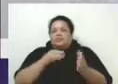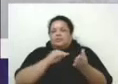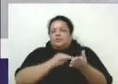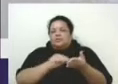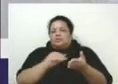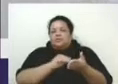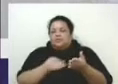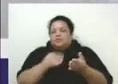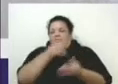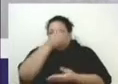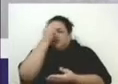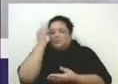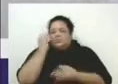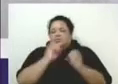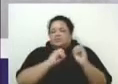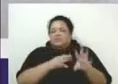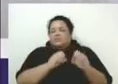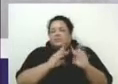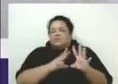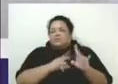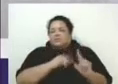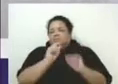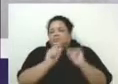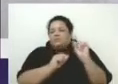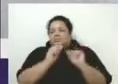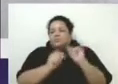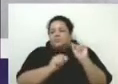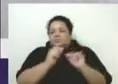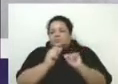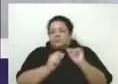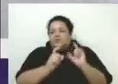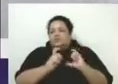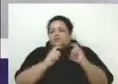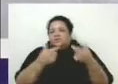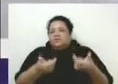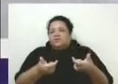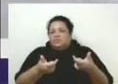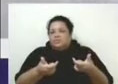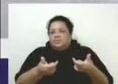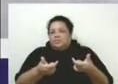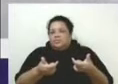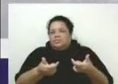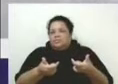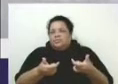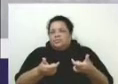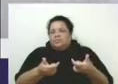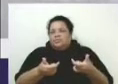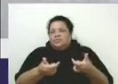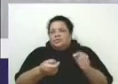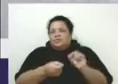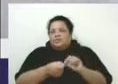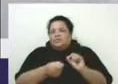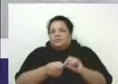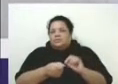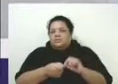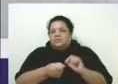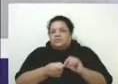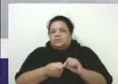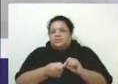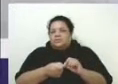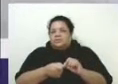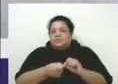qual é as ações que foram desenvolvidas de conscientização, prevenção e